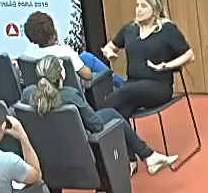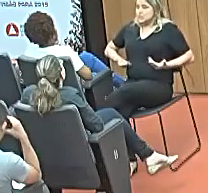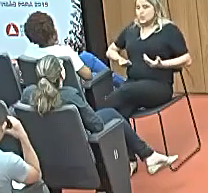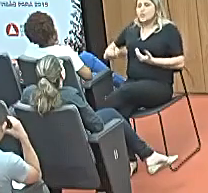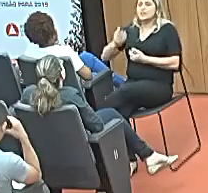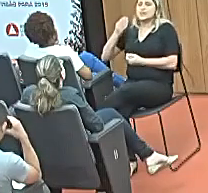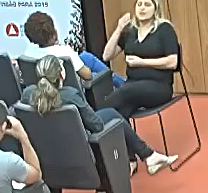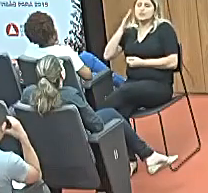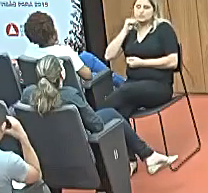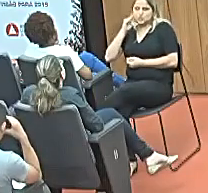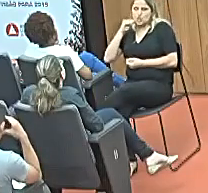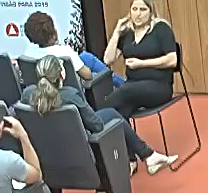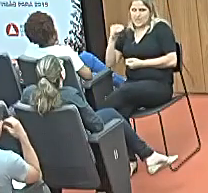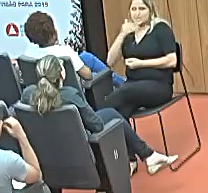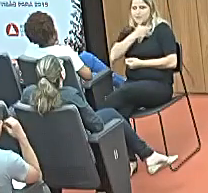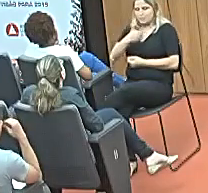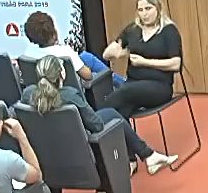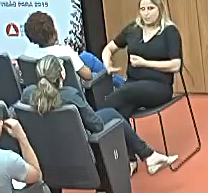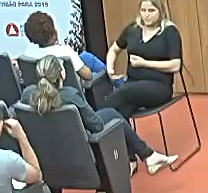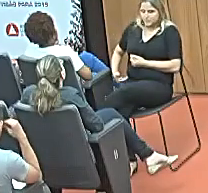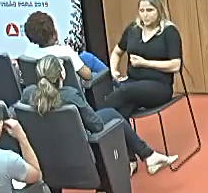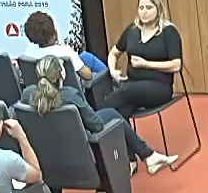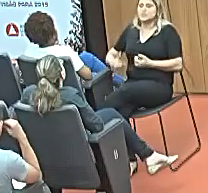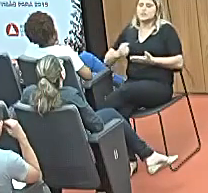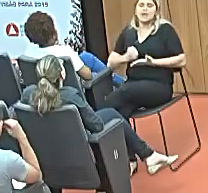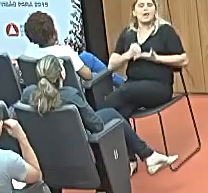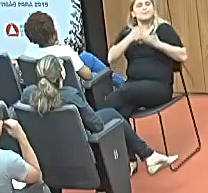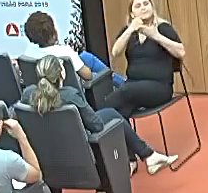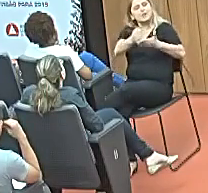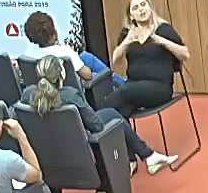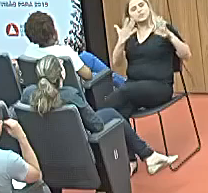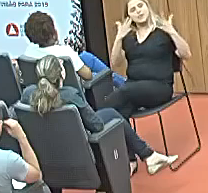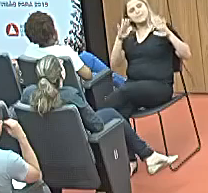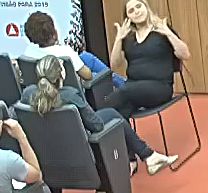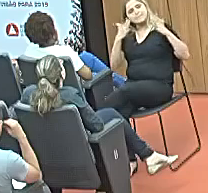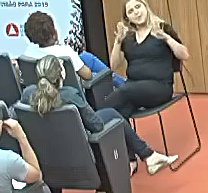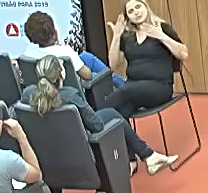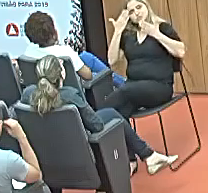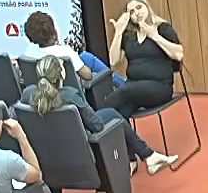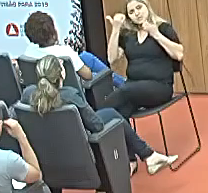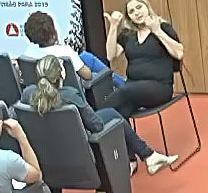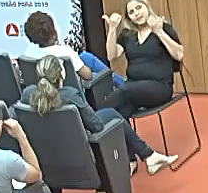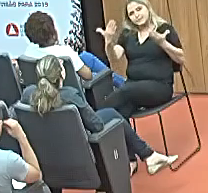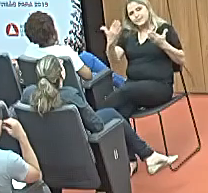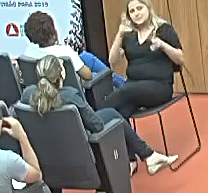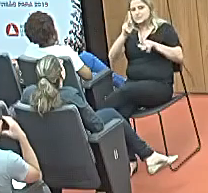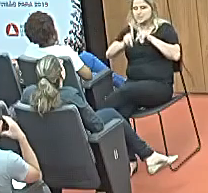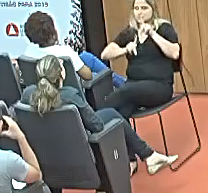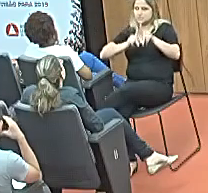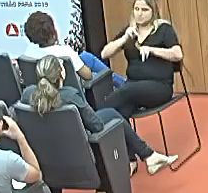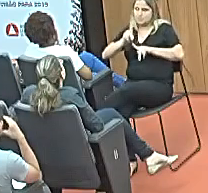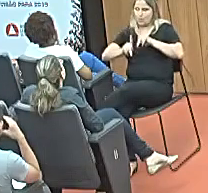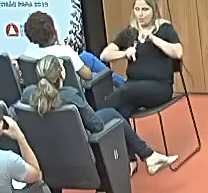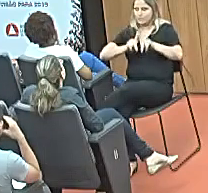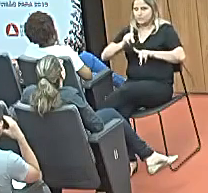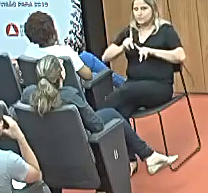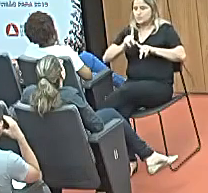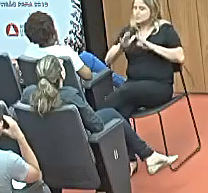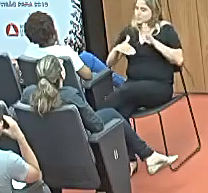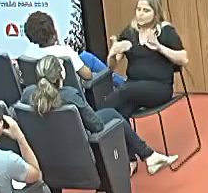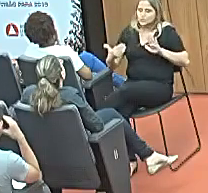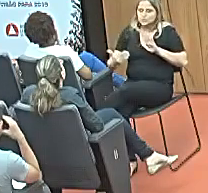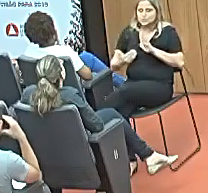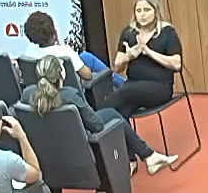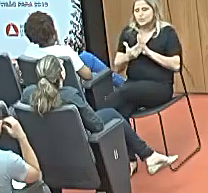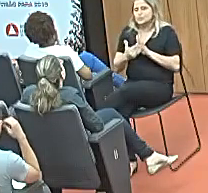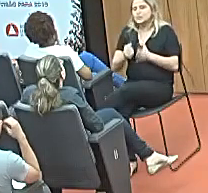eu apóio aplaudo e agradeço esse público pelo total apoio que nós